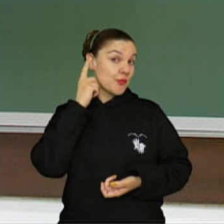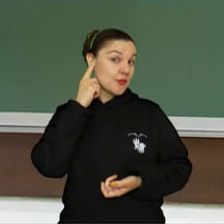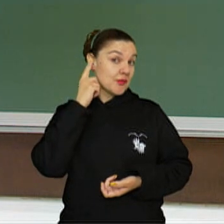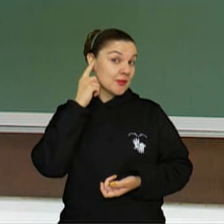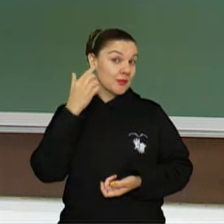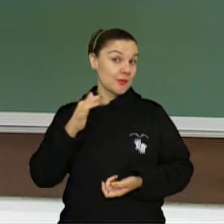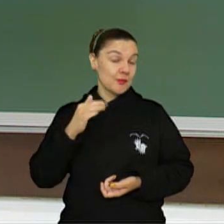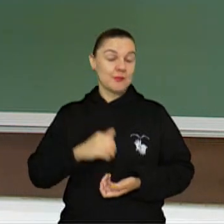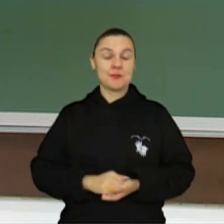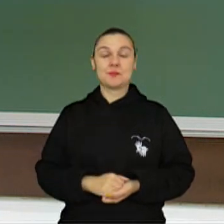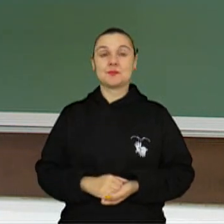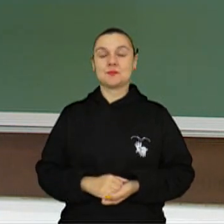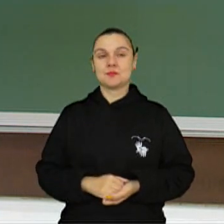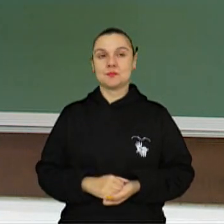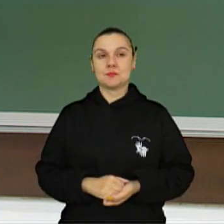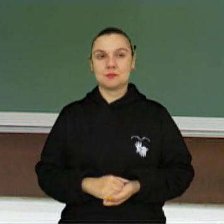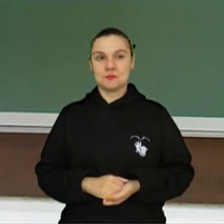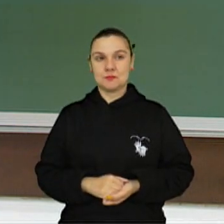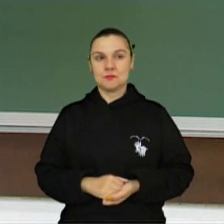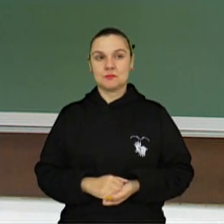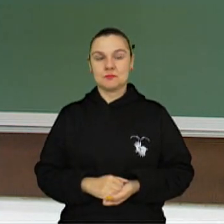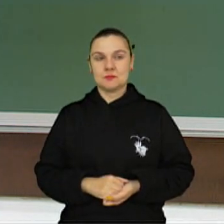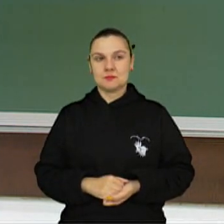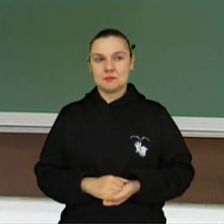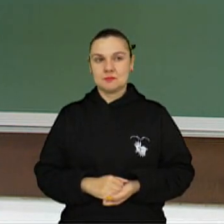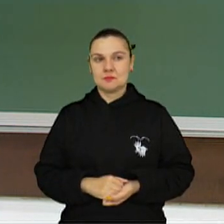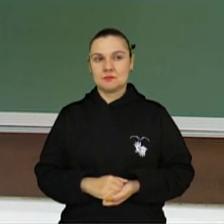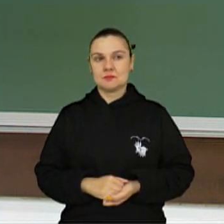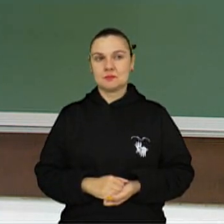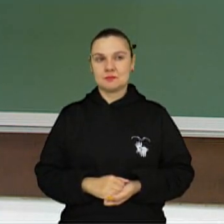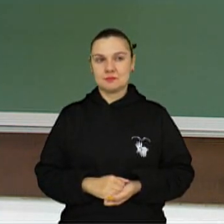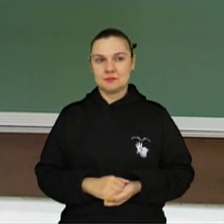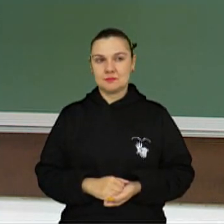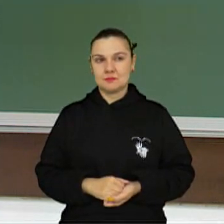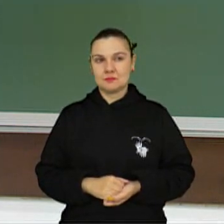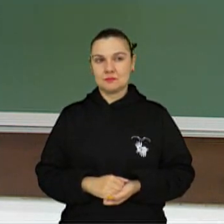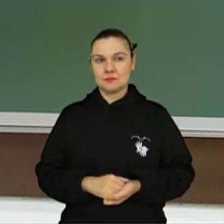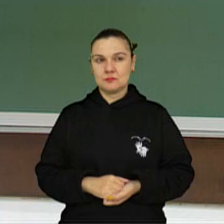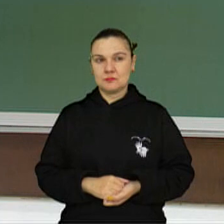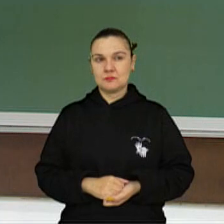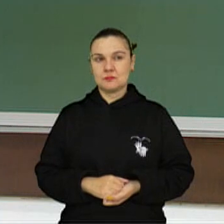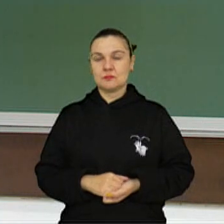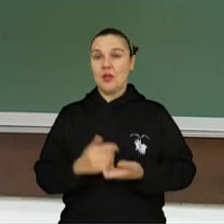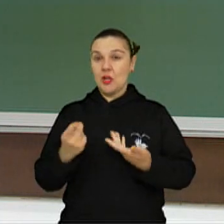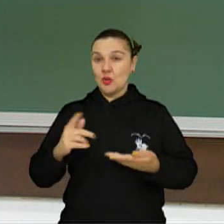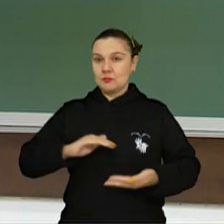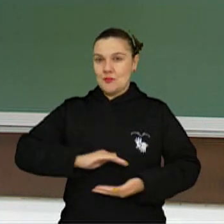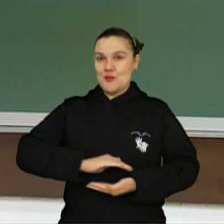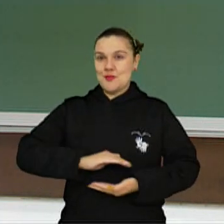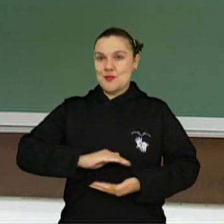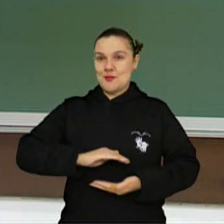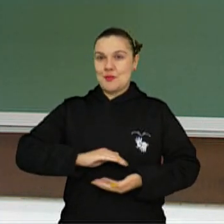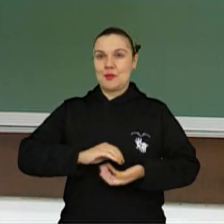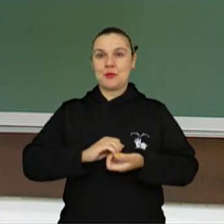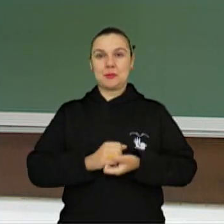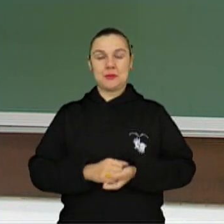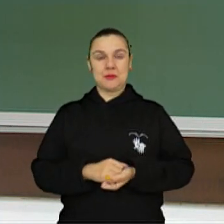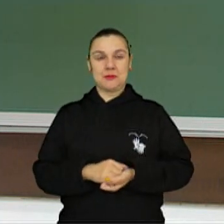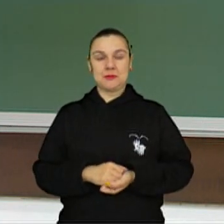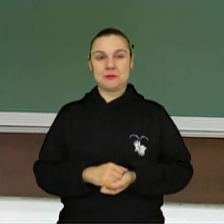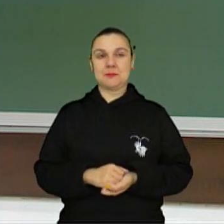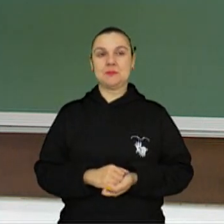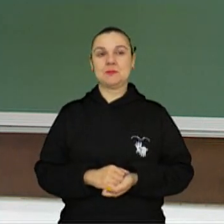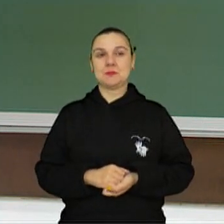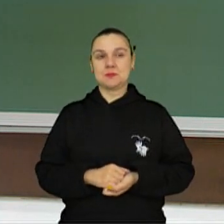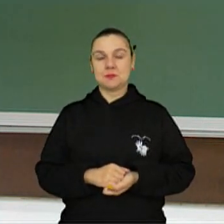de ouvido. Dolor no estômago, ai, não me sinto bem, não? Aquela dor no estômago. Dolor de